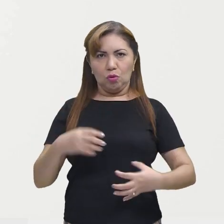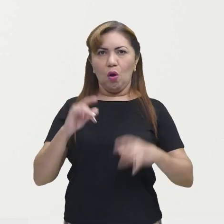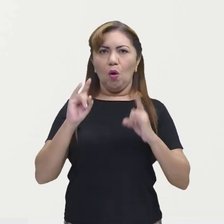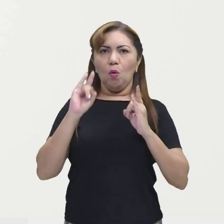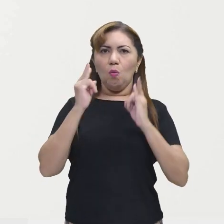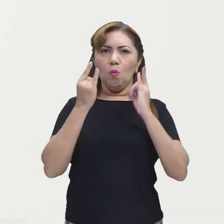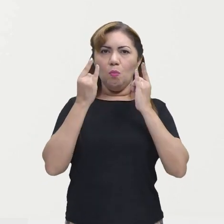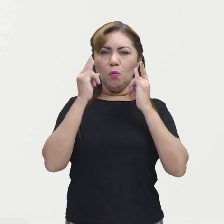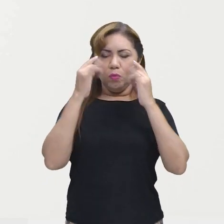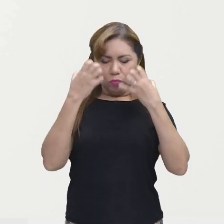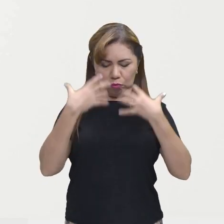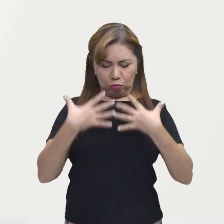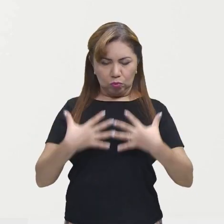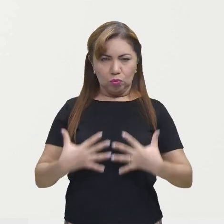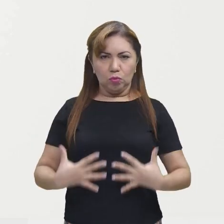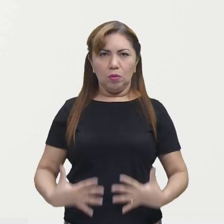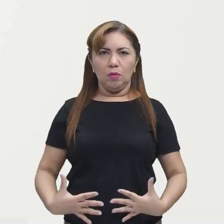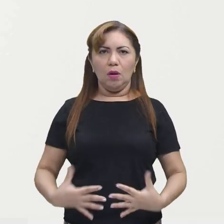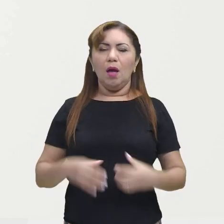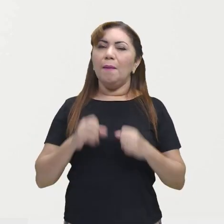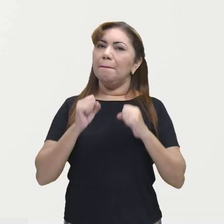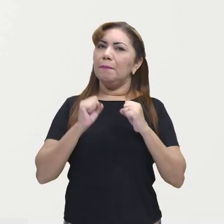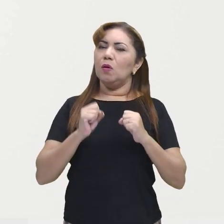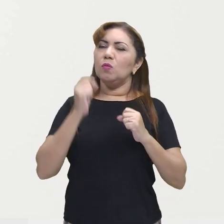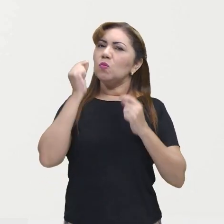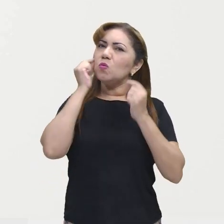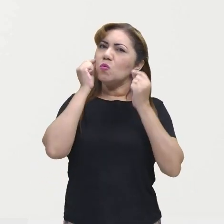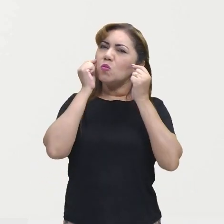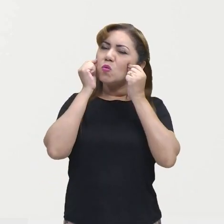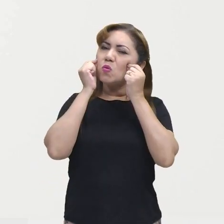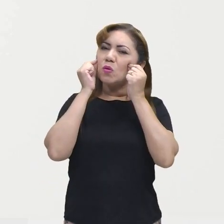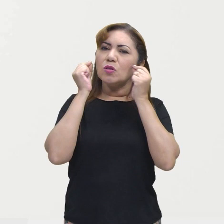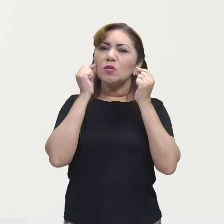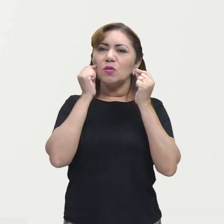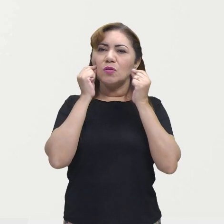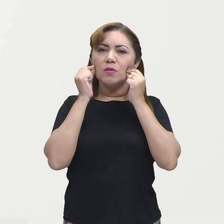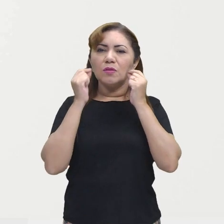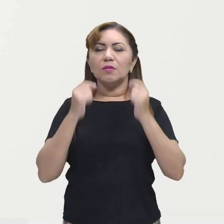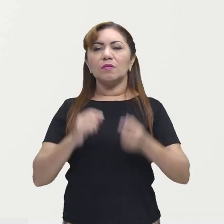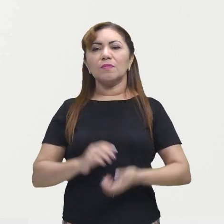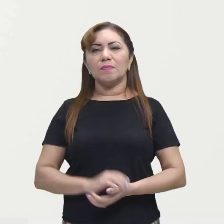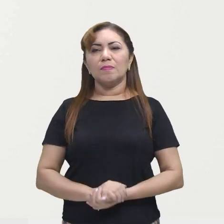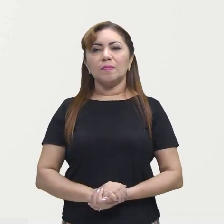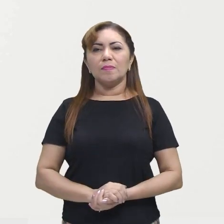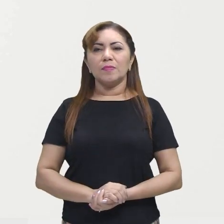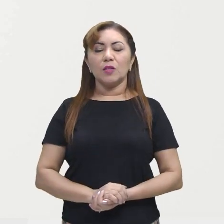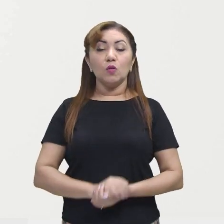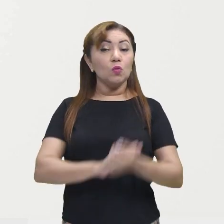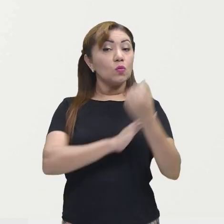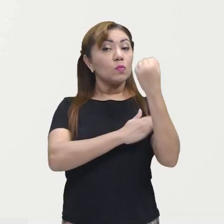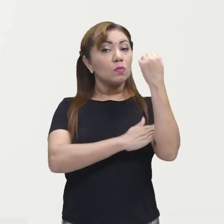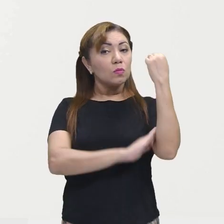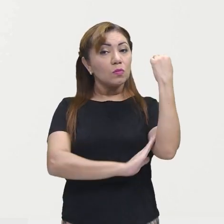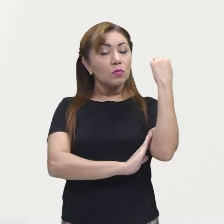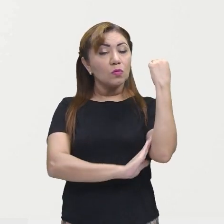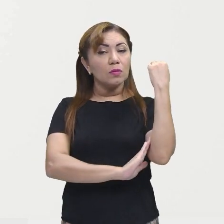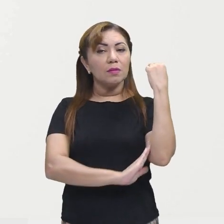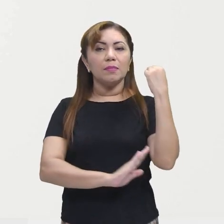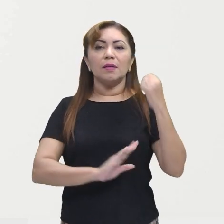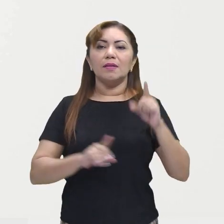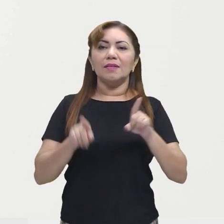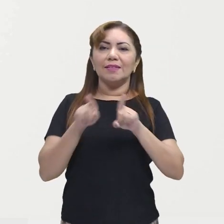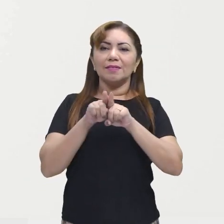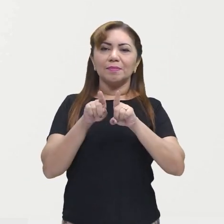nós falamos, que podem causar acne, e também o desenvolvimento melhor dos músculos.